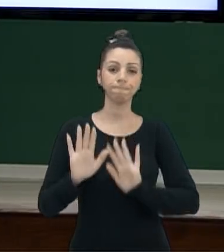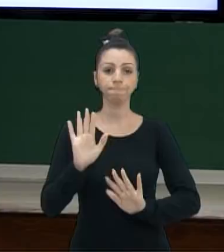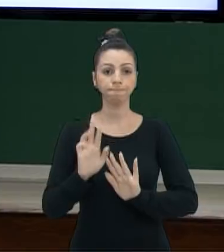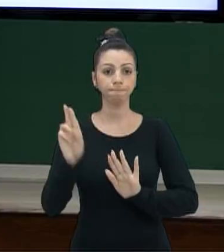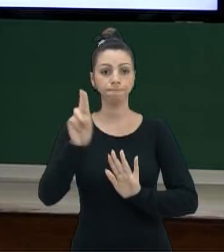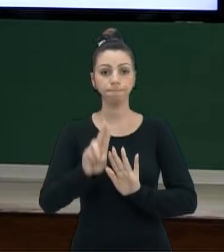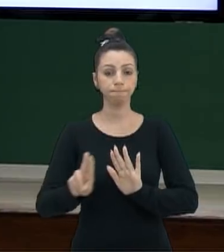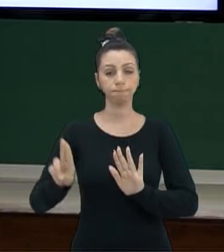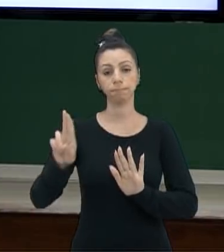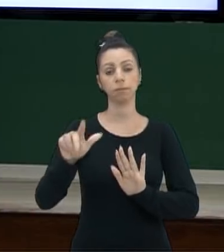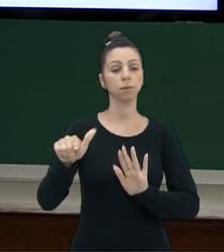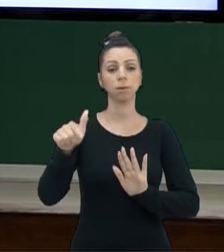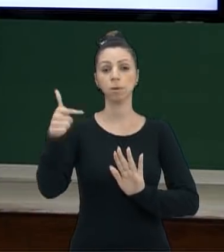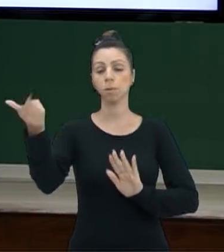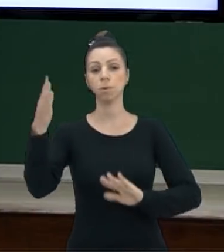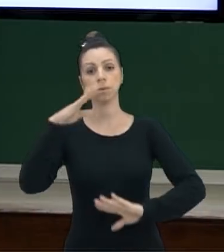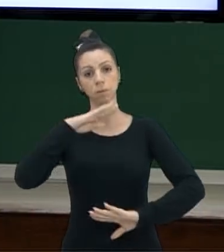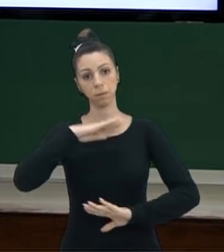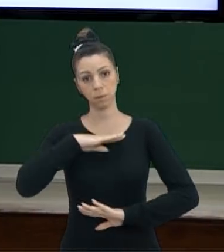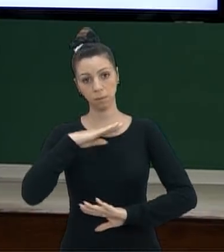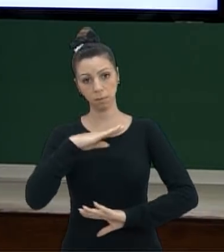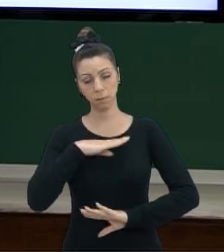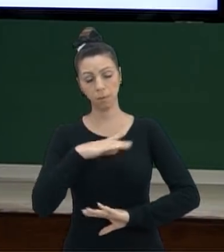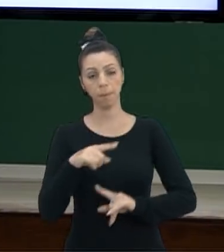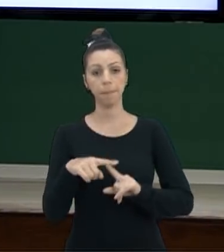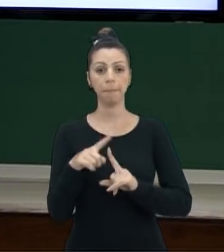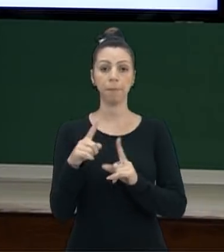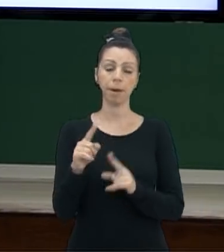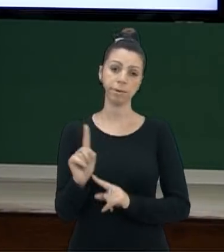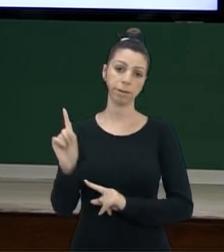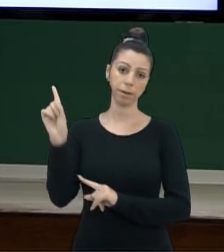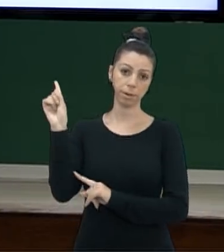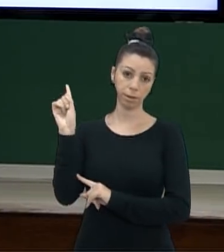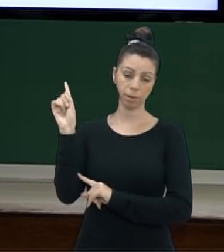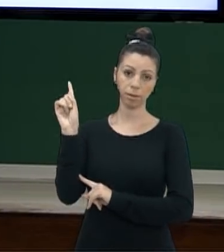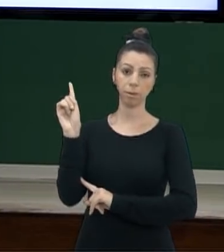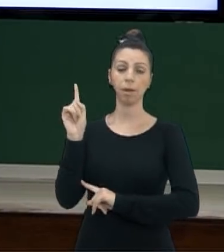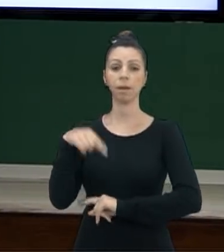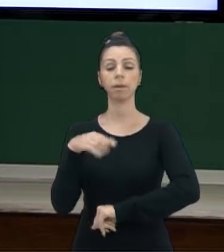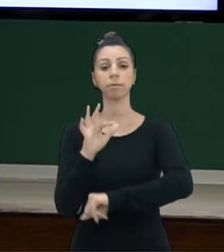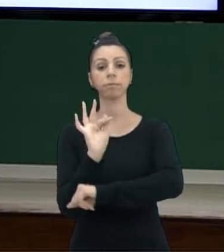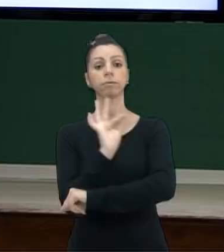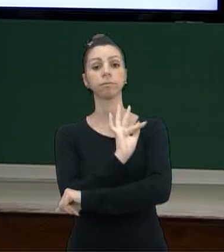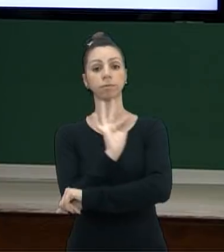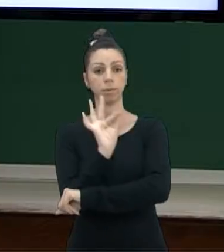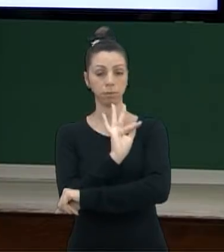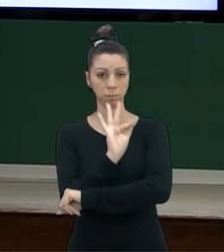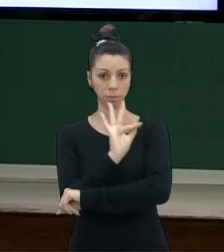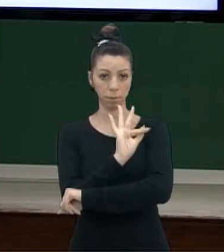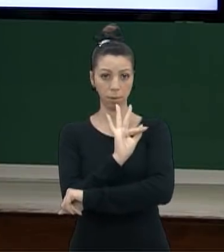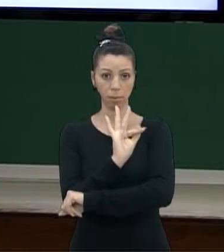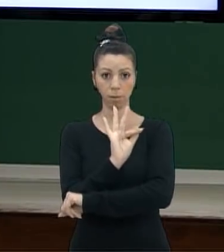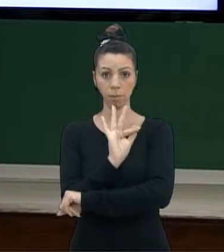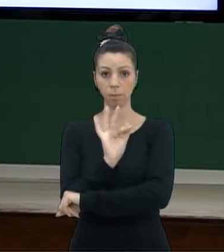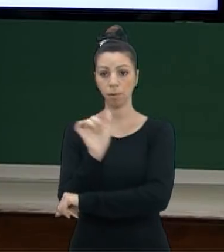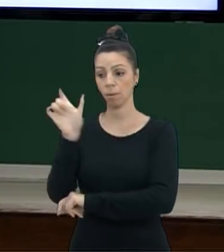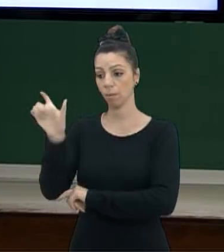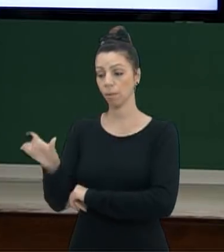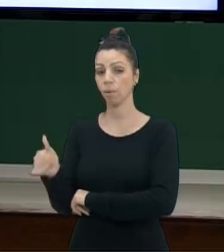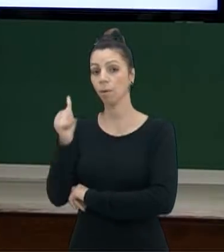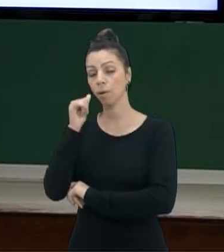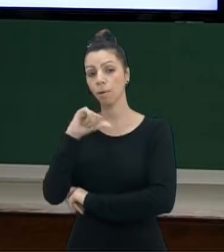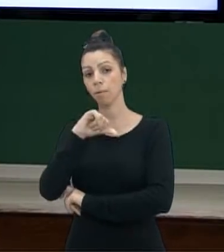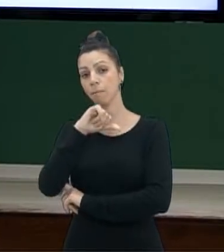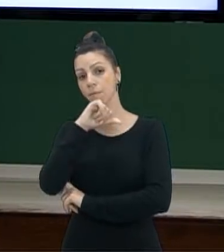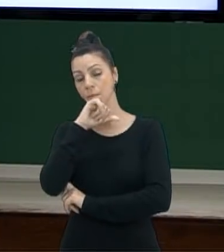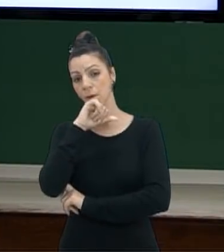usado em outros casos. Mas como aqui está a linguagem informal, né, a mãe da Carol também usou uma